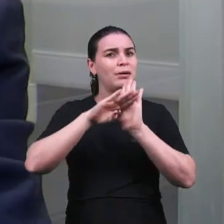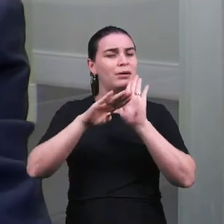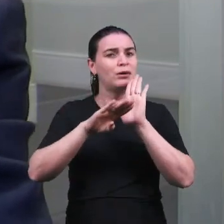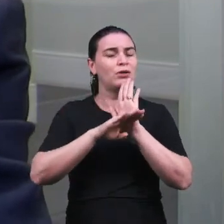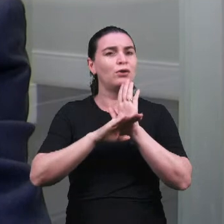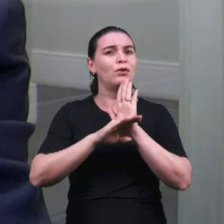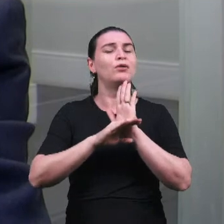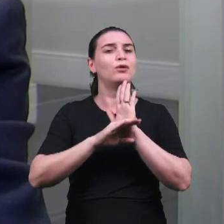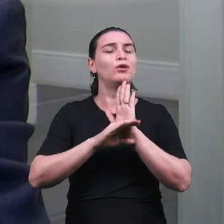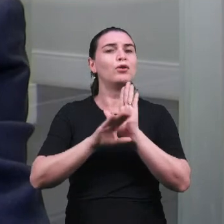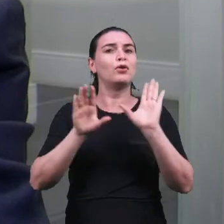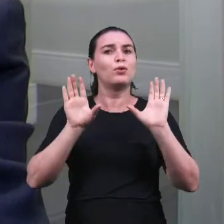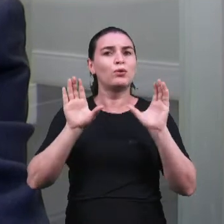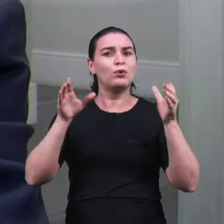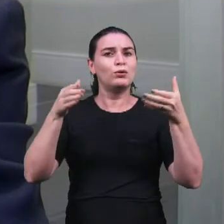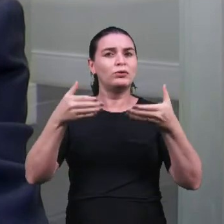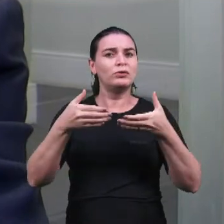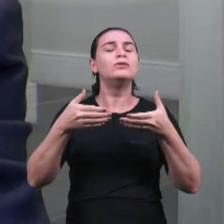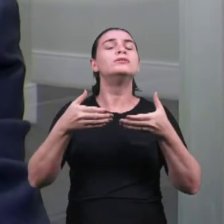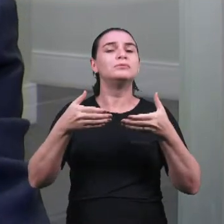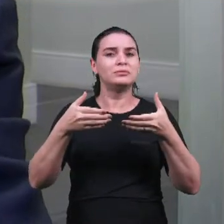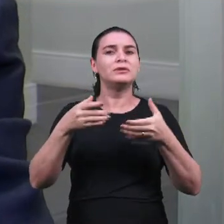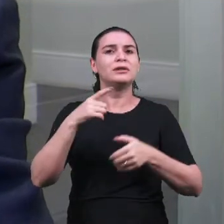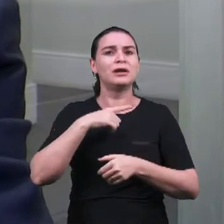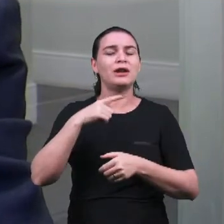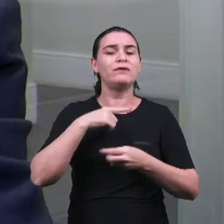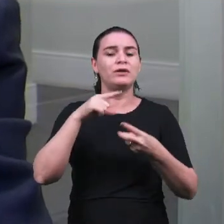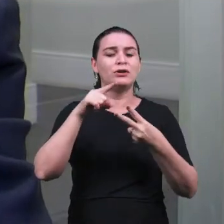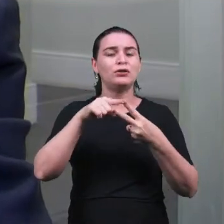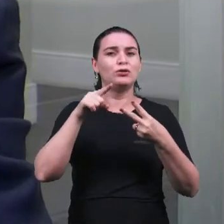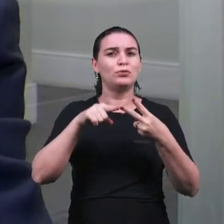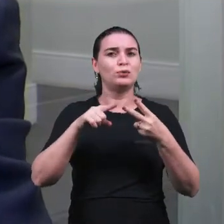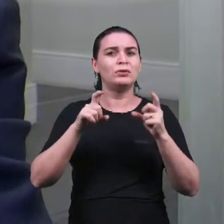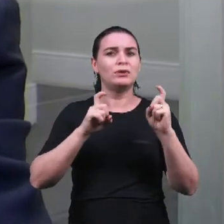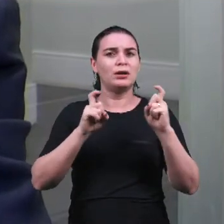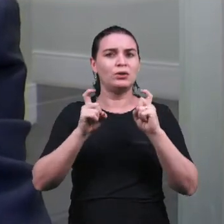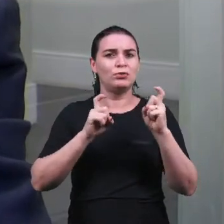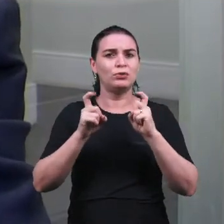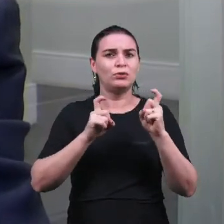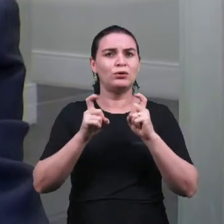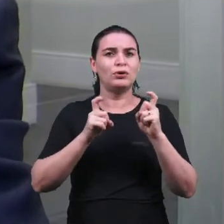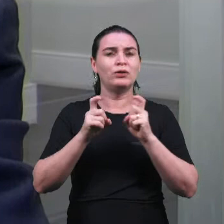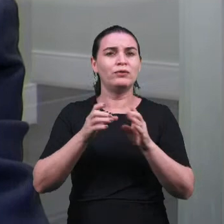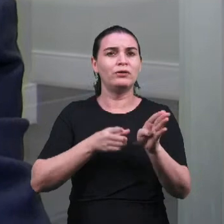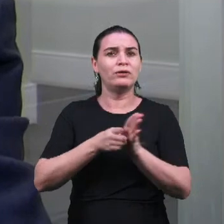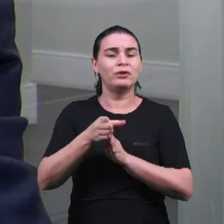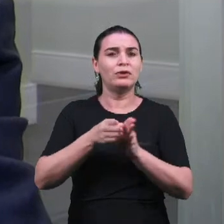conselho terça-feira e quarta-feira. Houve 2 reuniões. Vai ser orientado